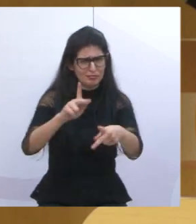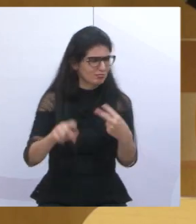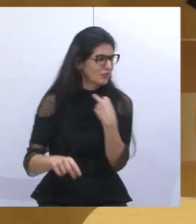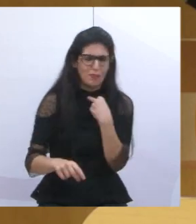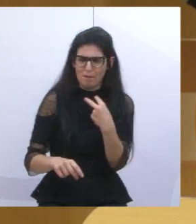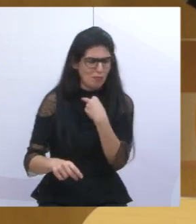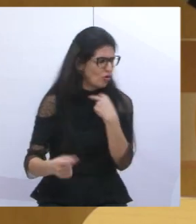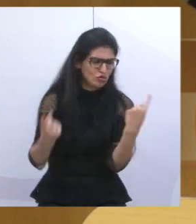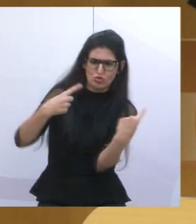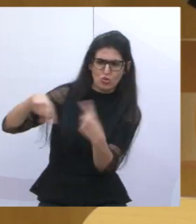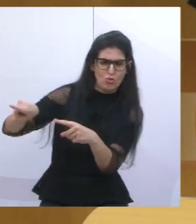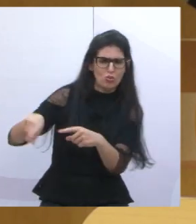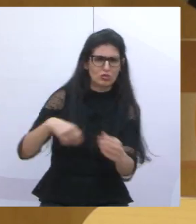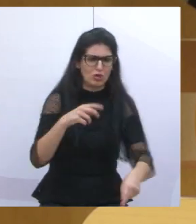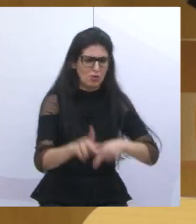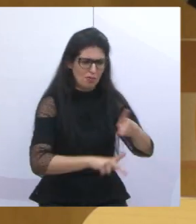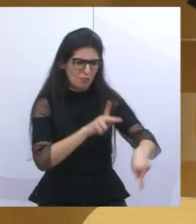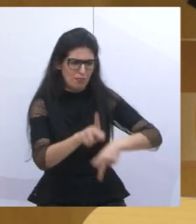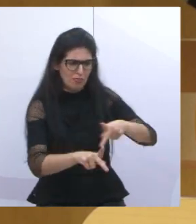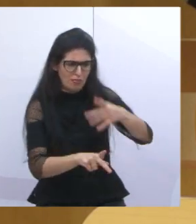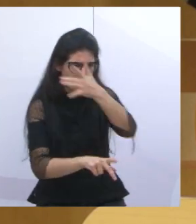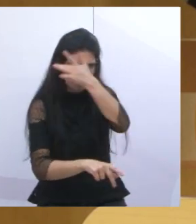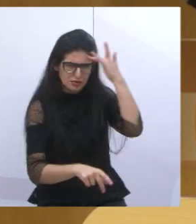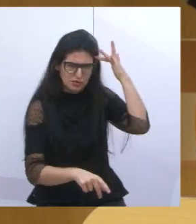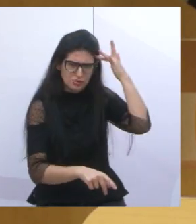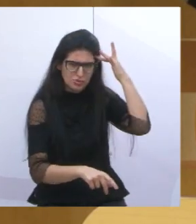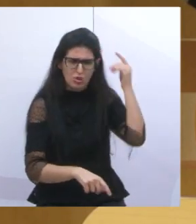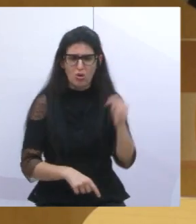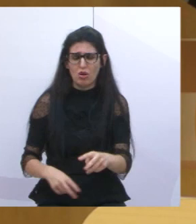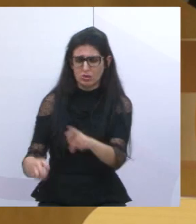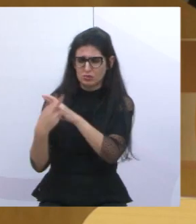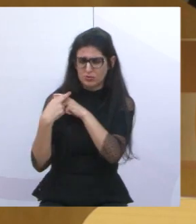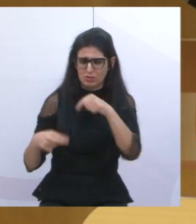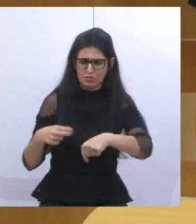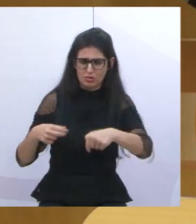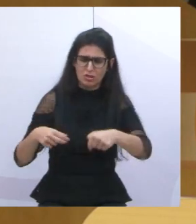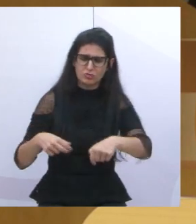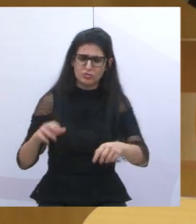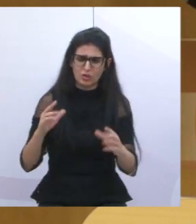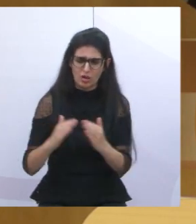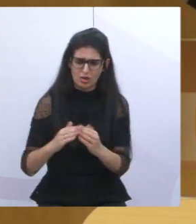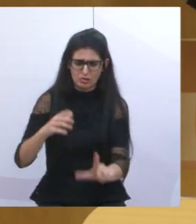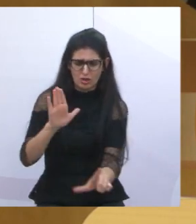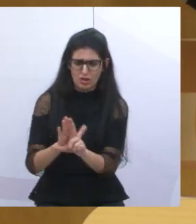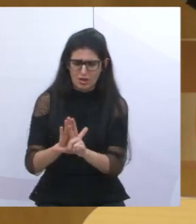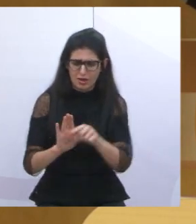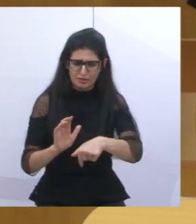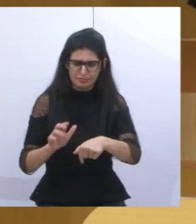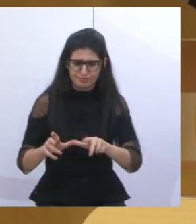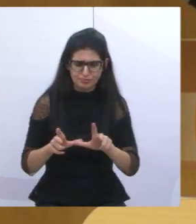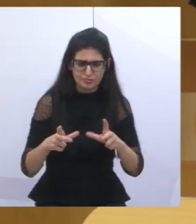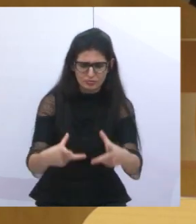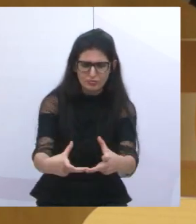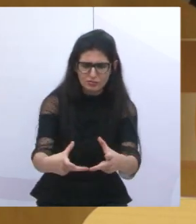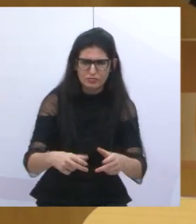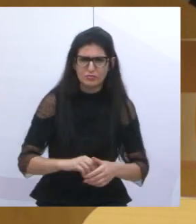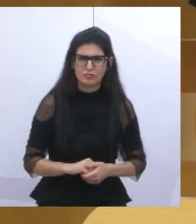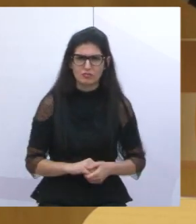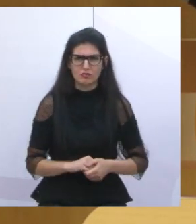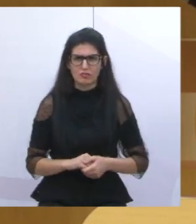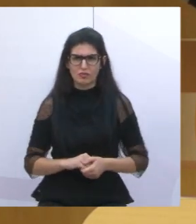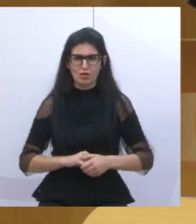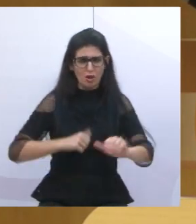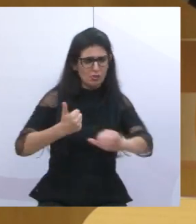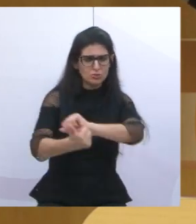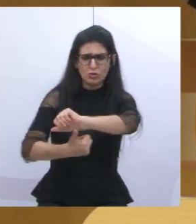Leis. Essa alteração legislativa se faz necessária para preservar